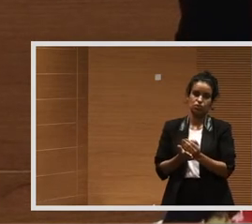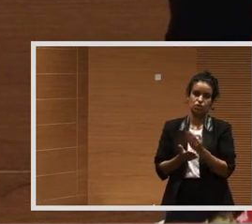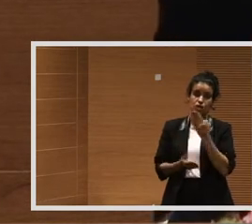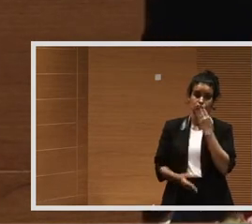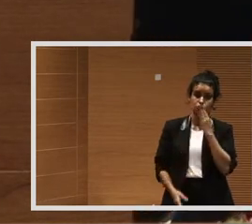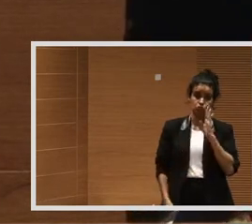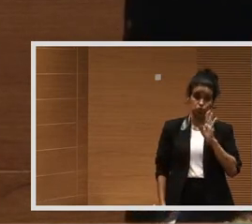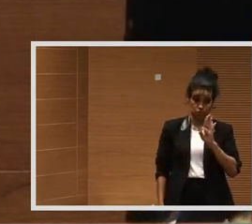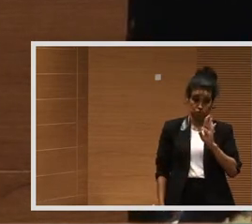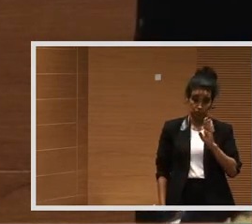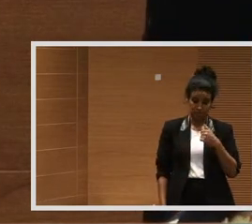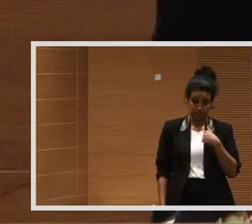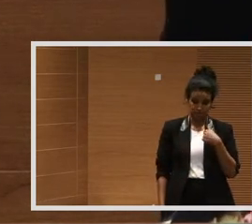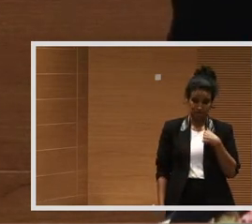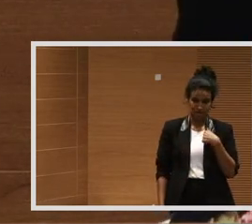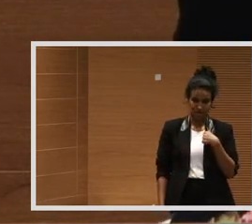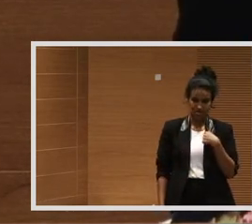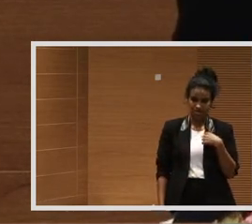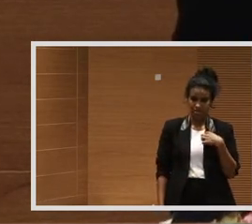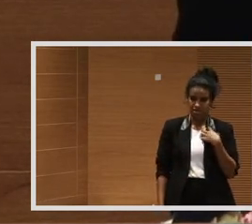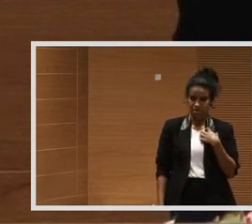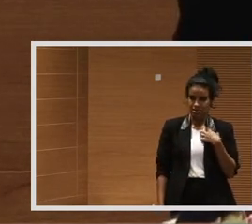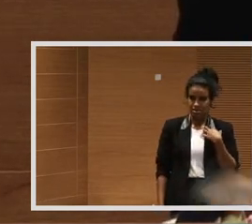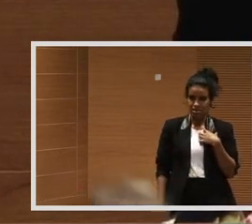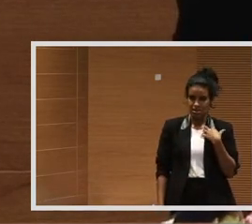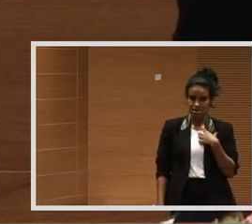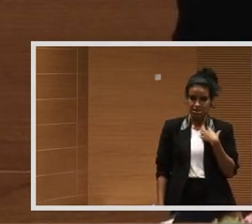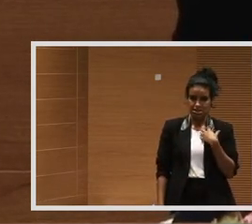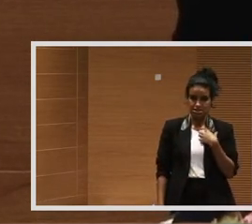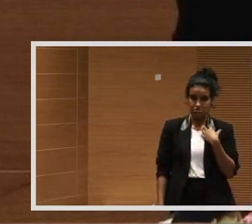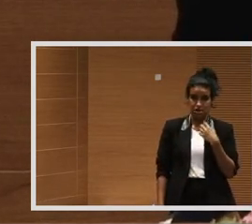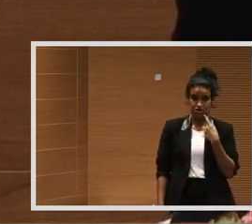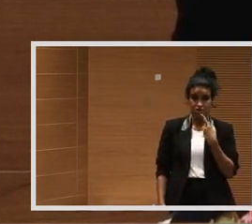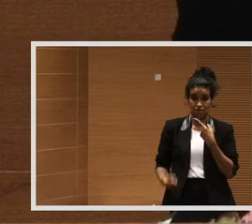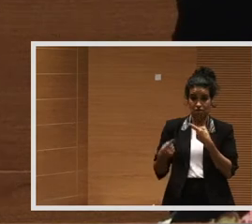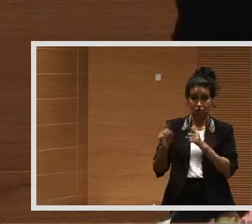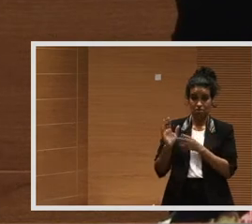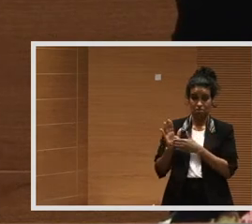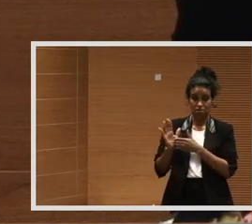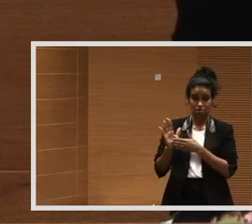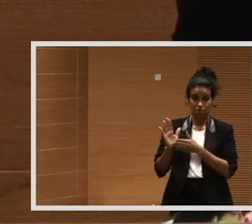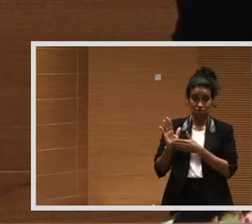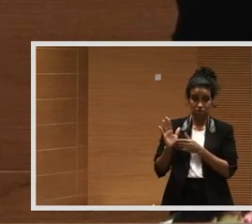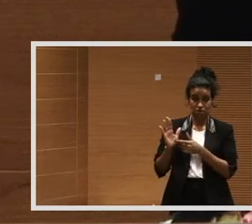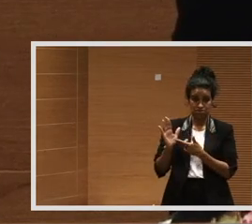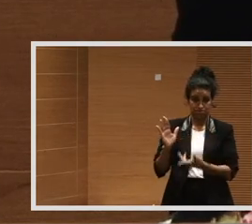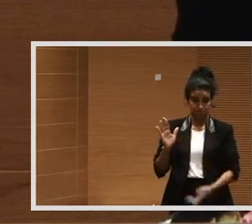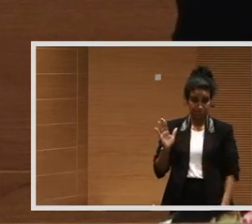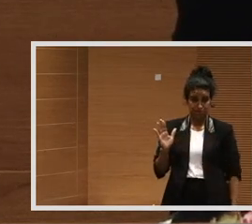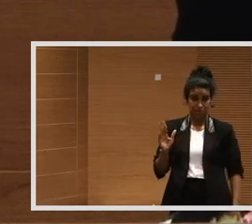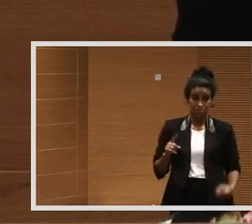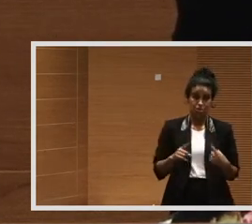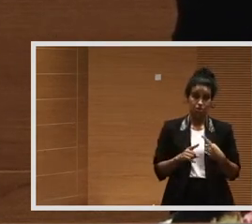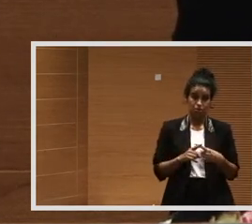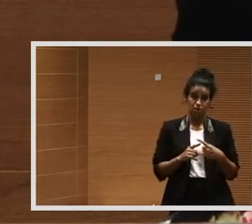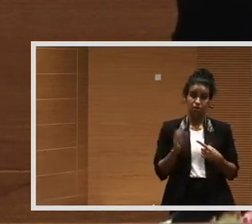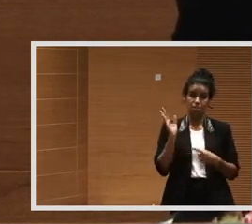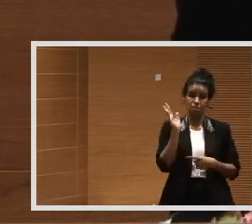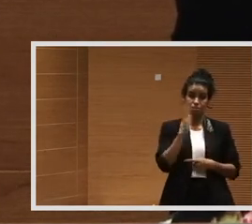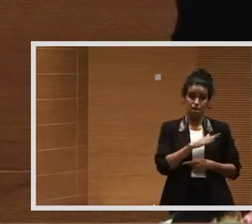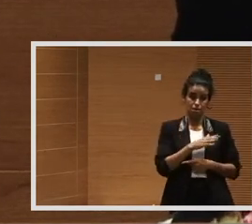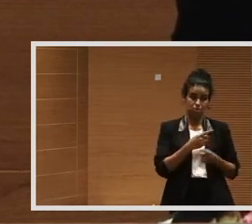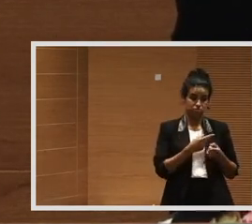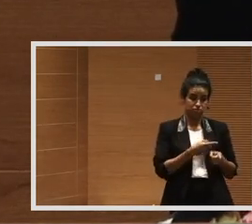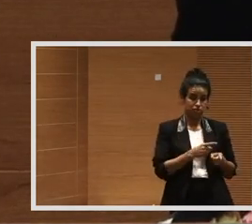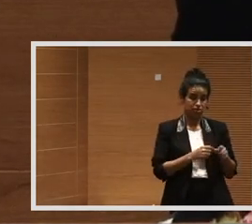uma birra com o behaviorismo, por ver o mal que fez para muitas crianças e